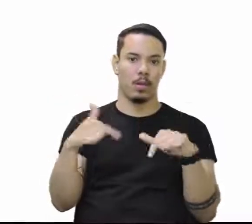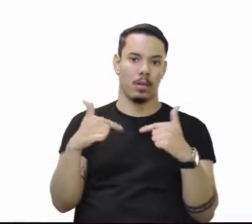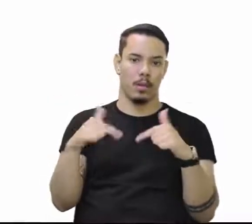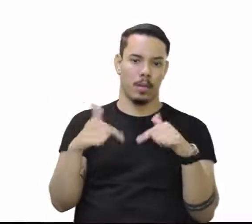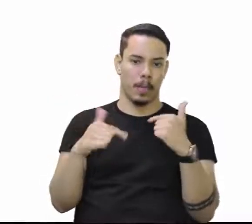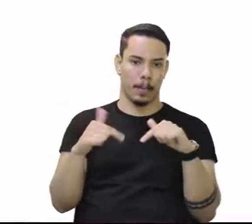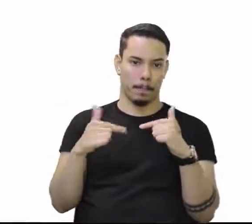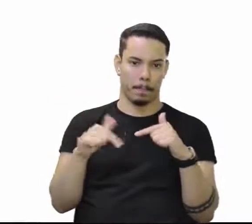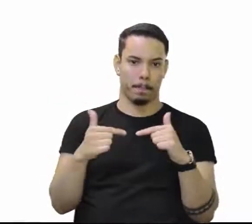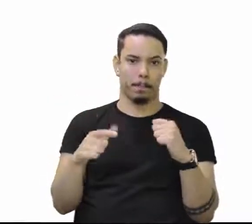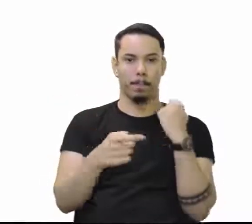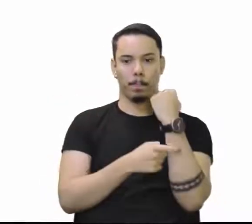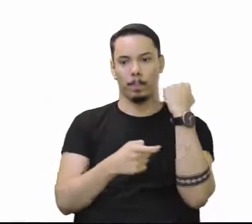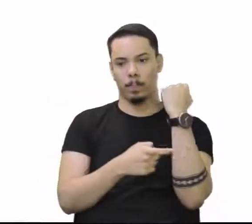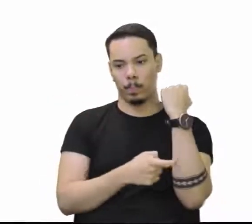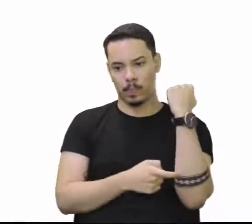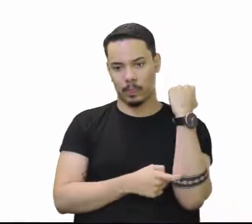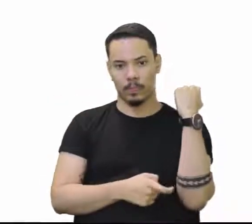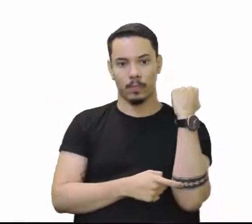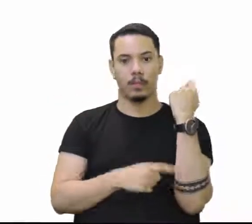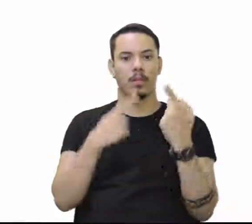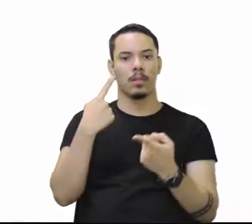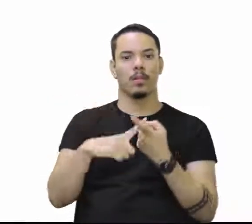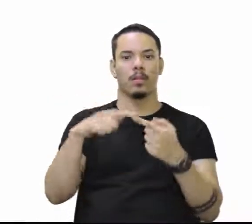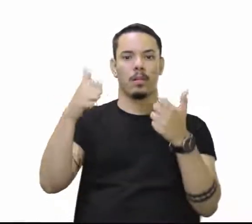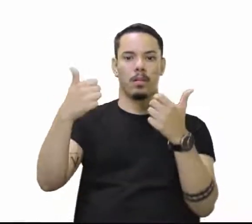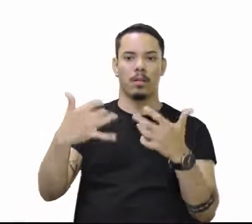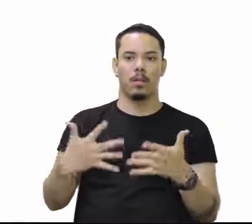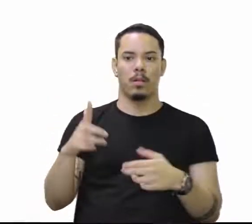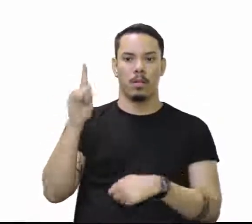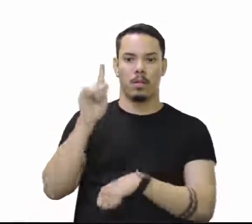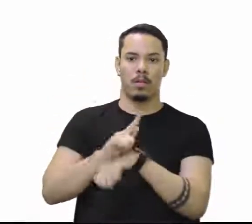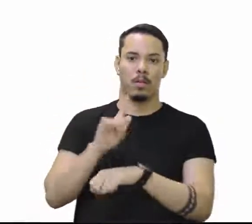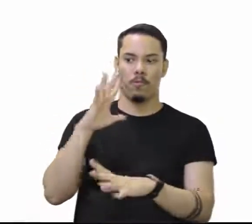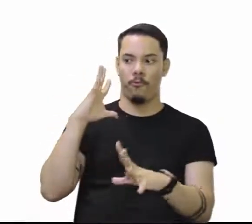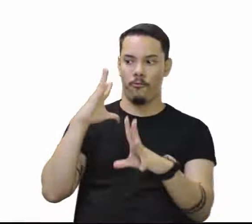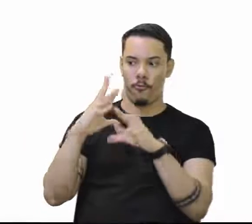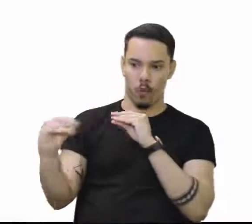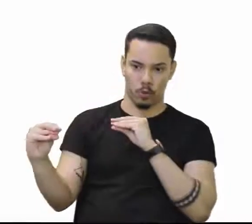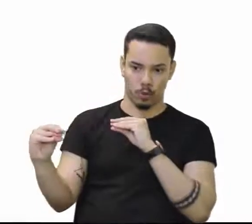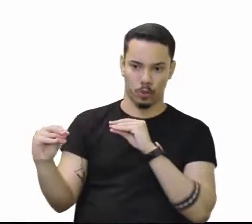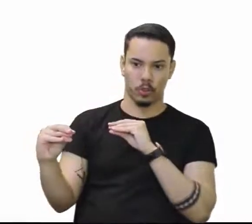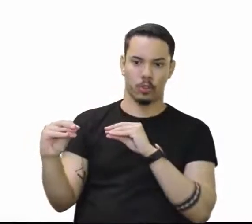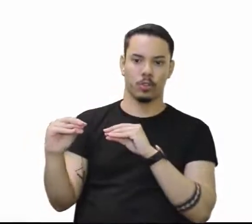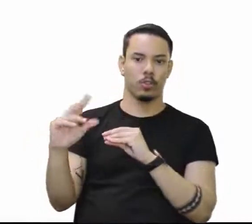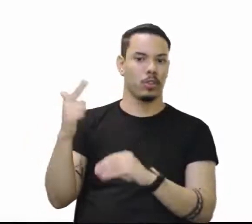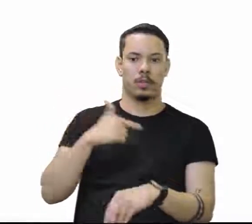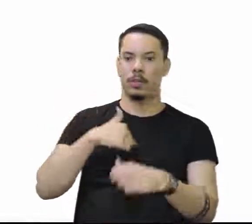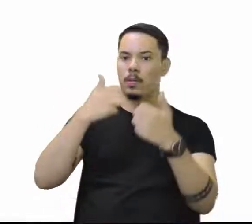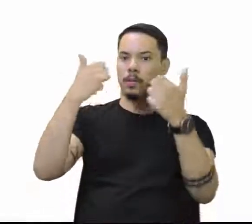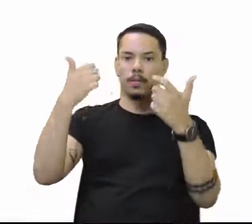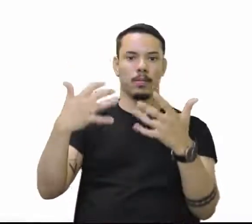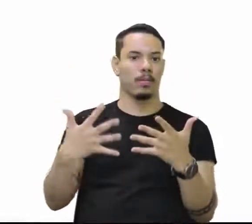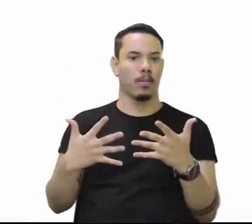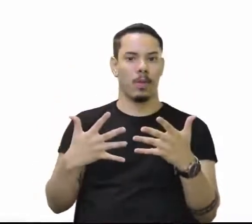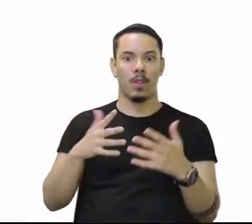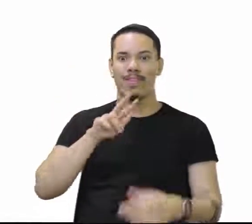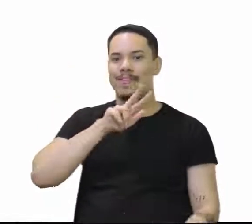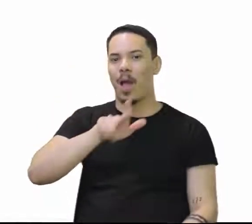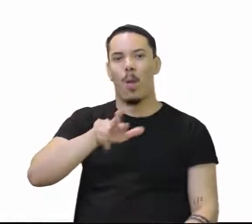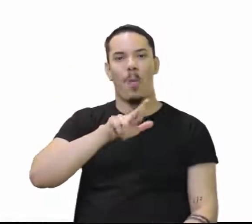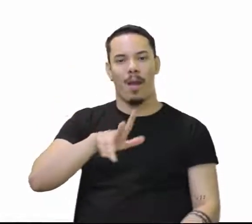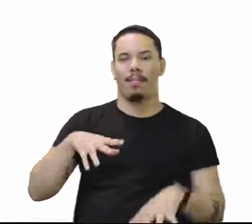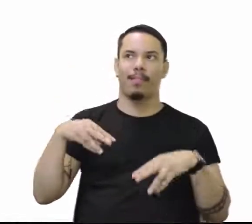trabalhar? Quando nós falamos do Guaporé aqui, quando ele foge para o Guaporé, nós não estamos falando do